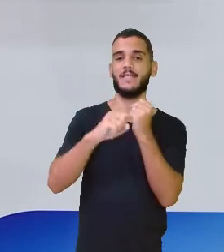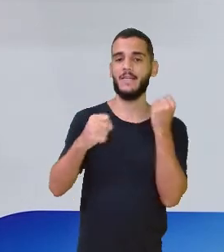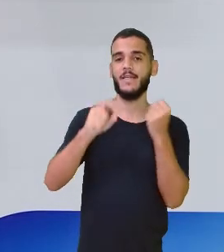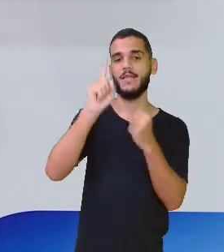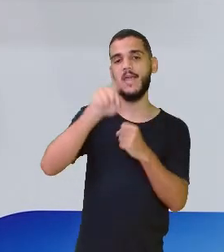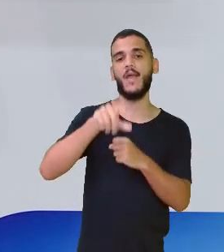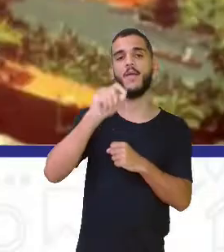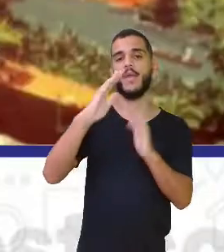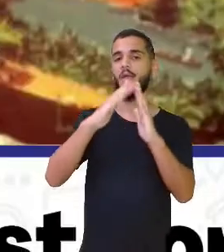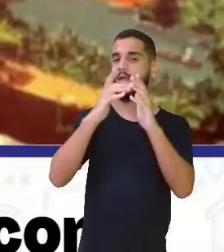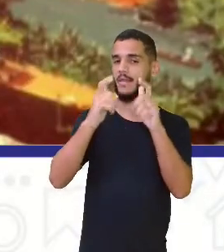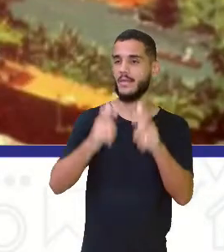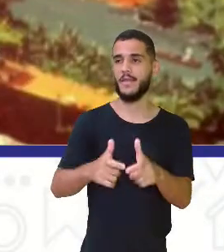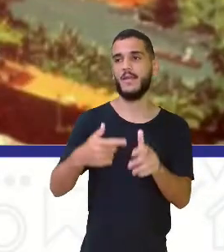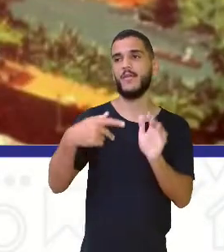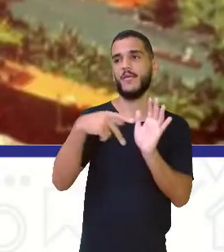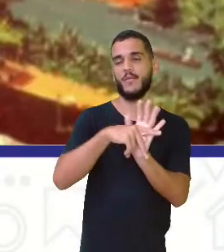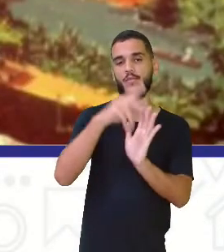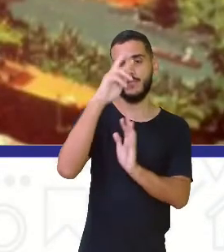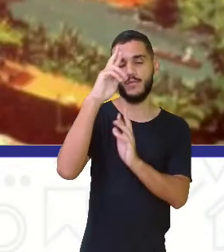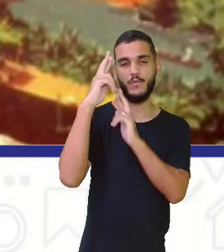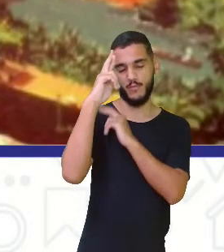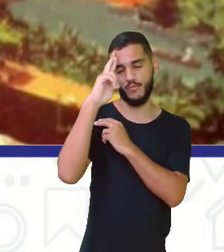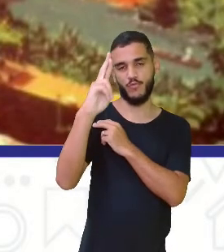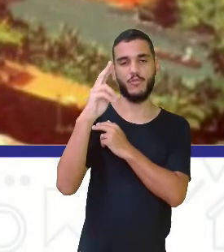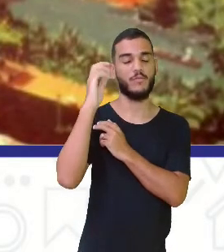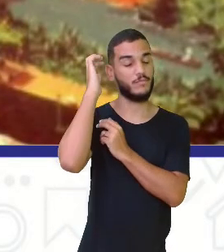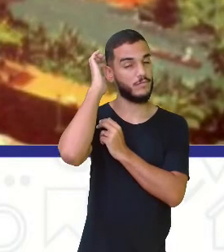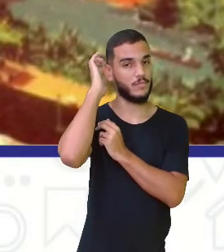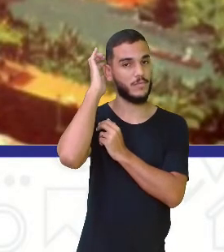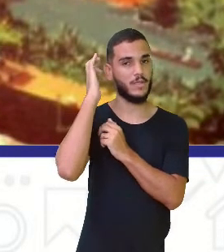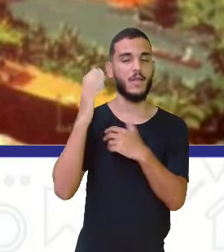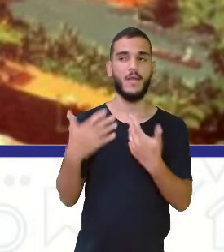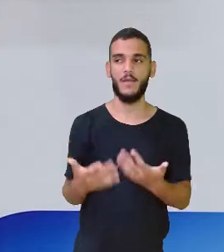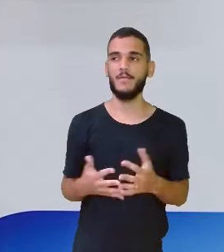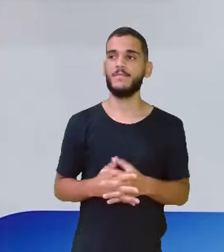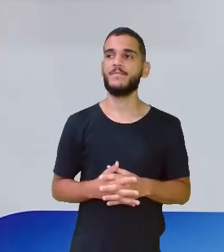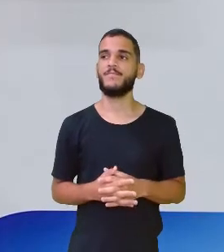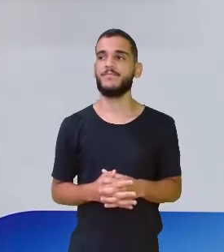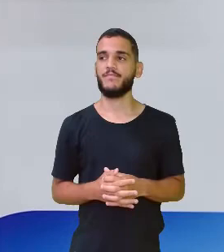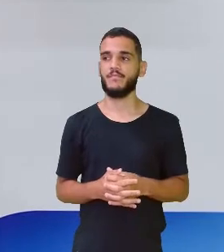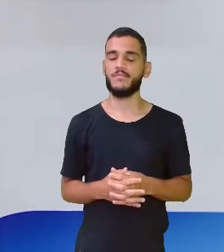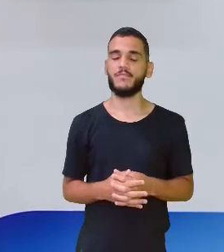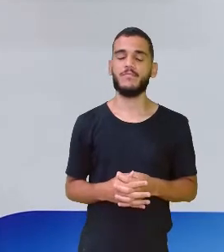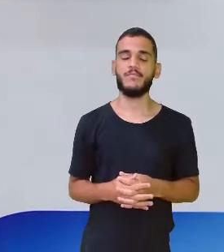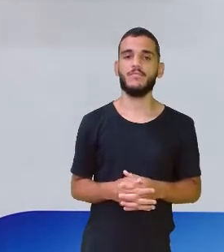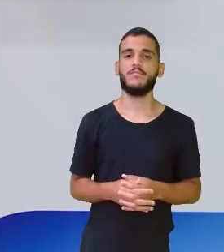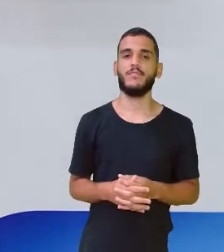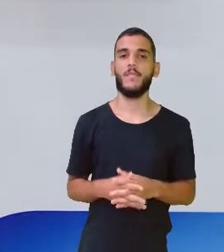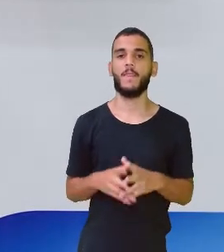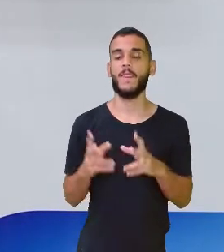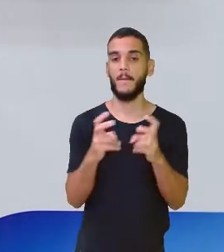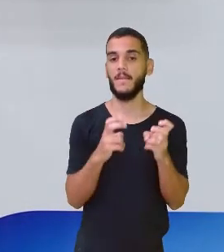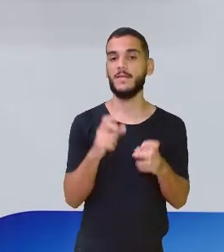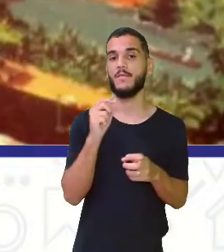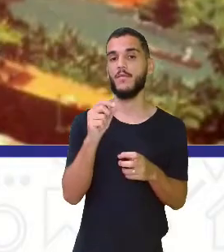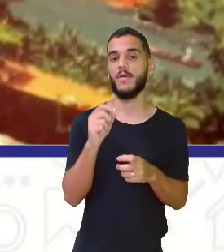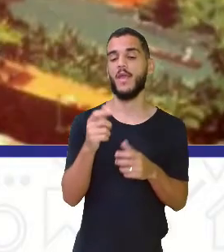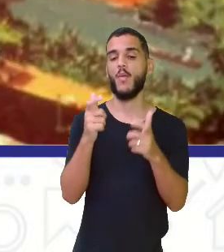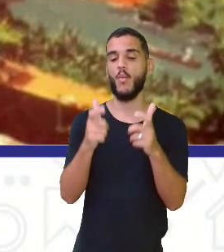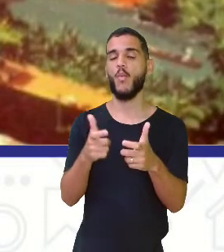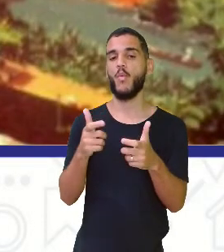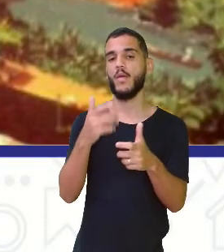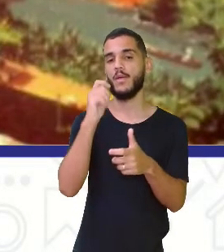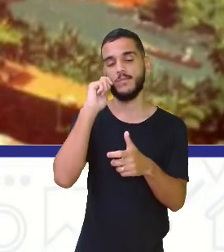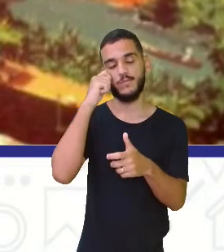né? Então, as senzalas, como eu falei aqui, ó, ela era o local,